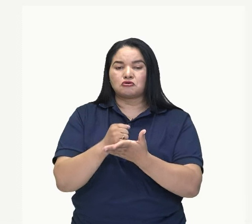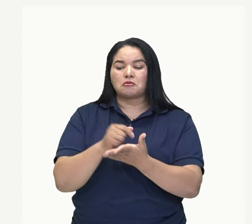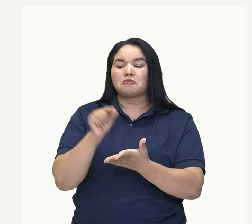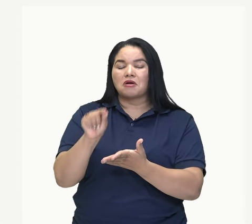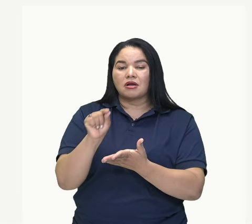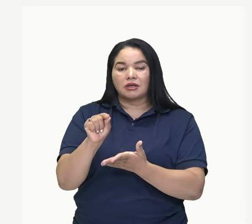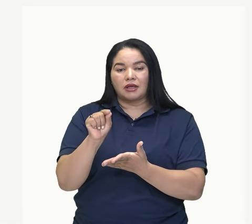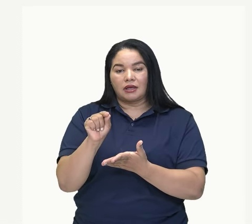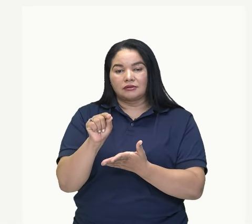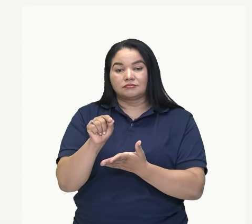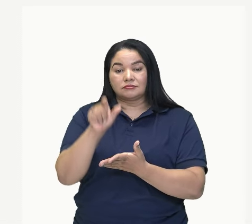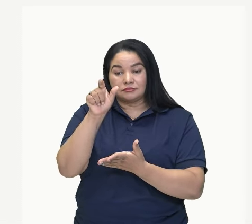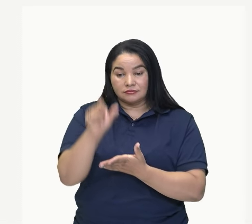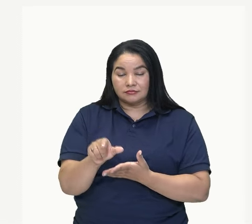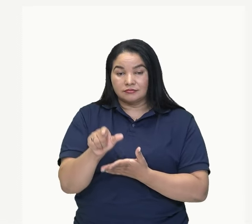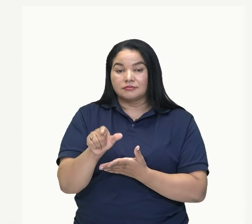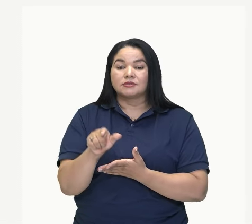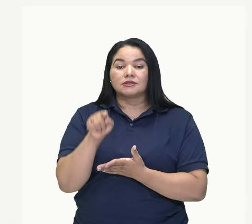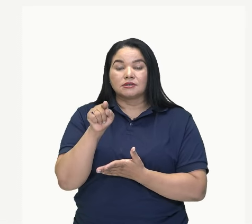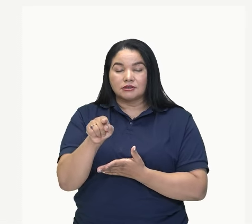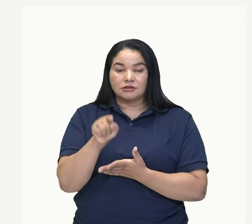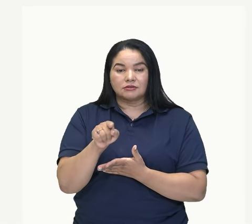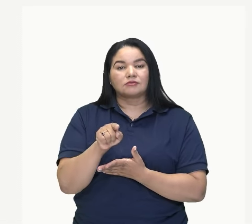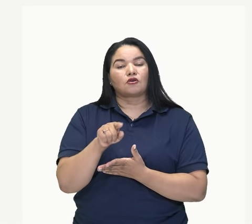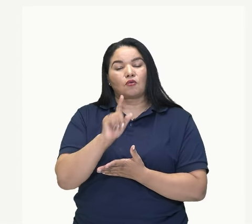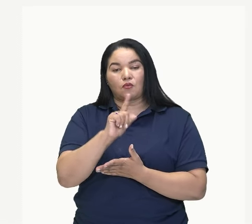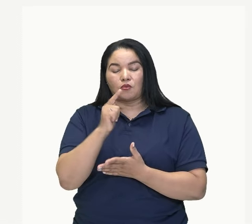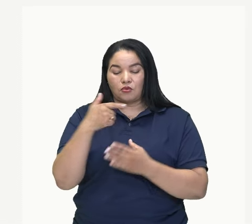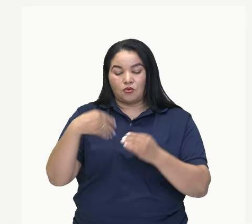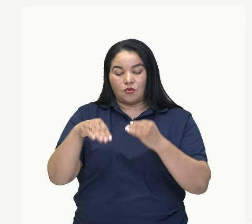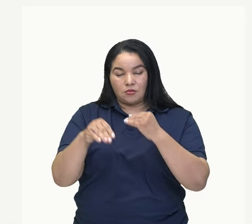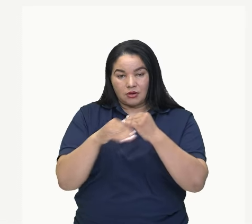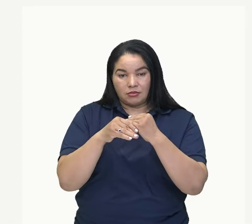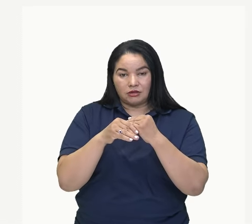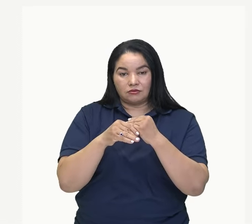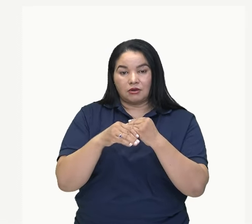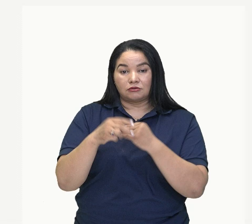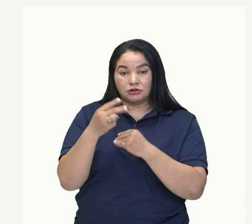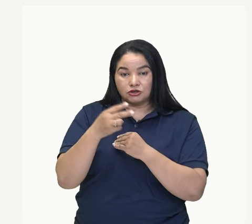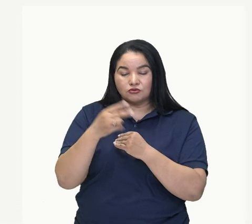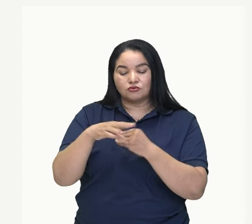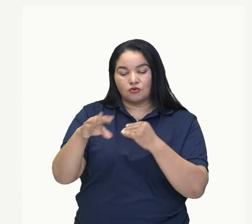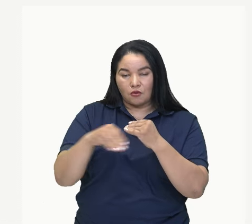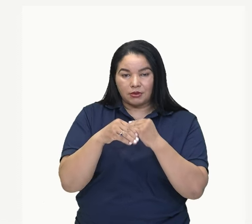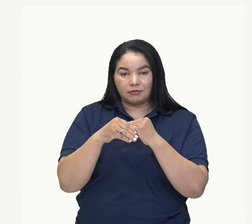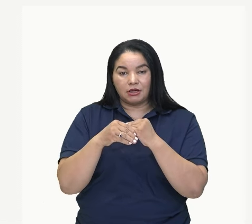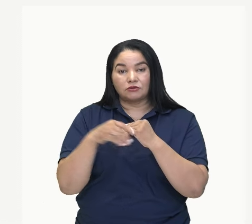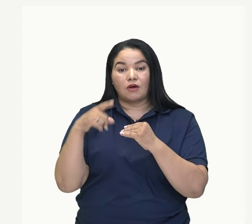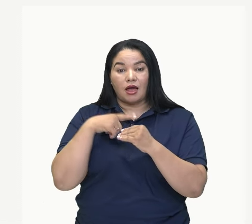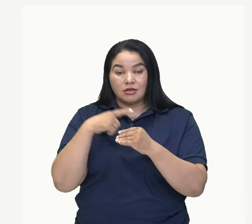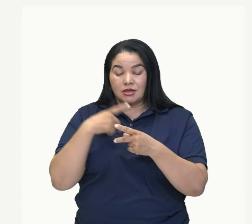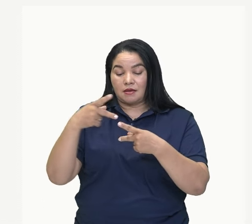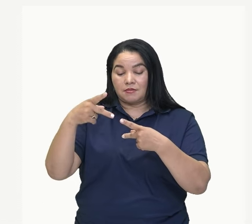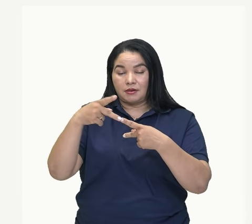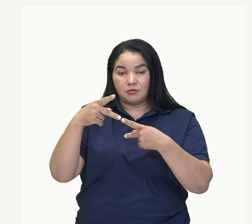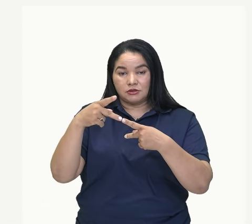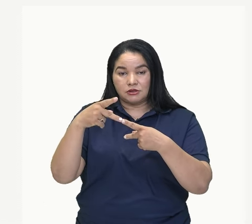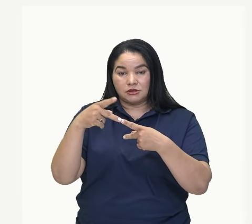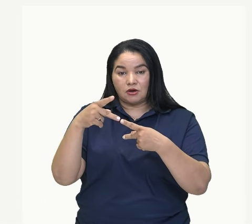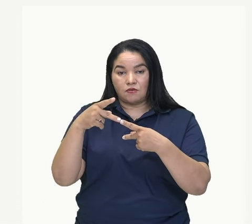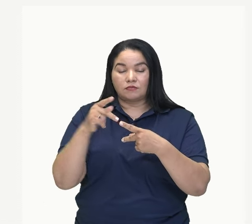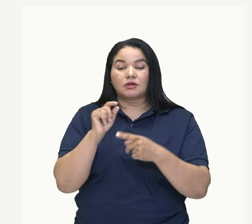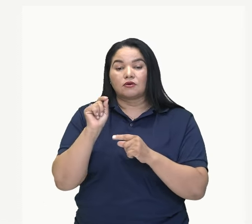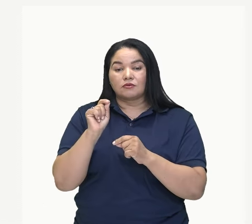tem mais um complemento aqui. Esse complemento tem preposição, porque